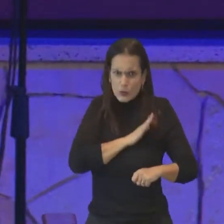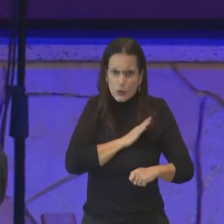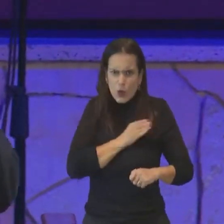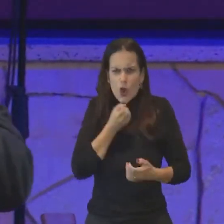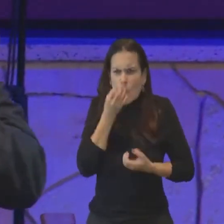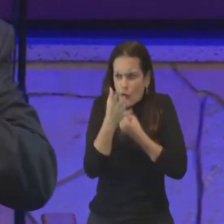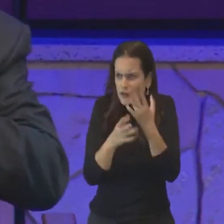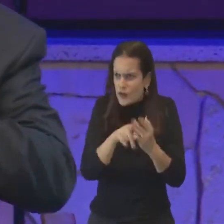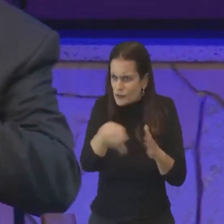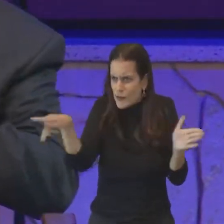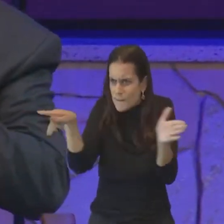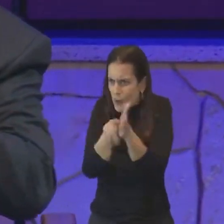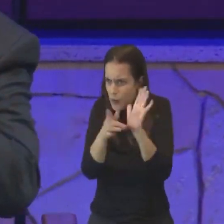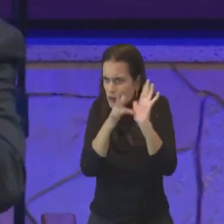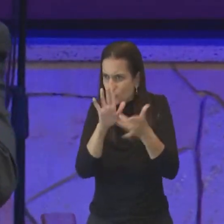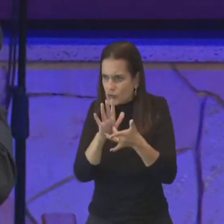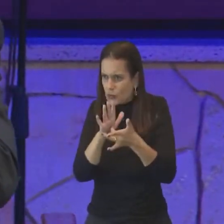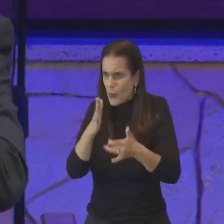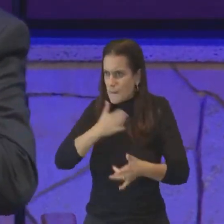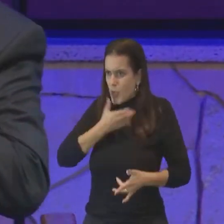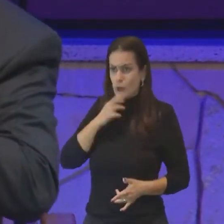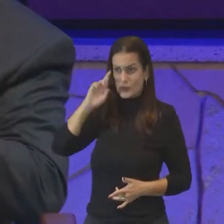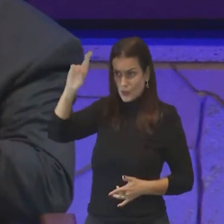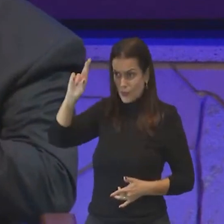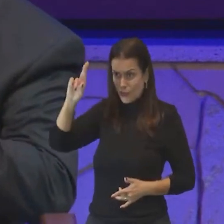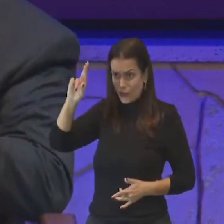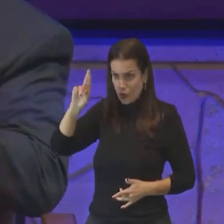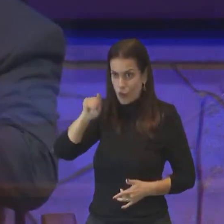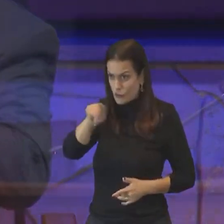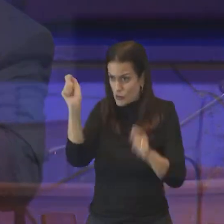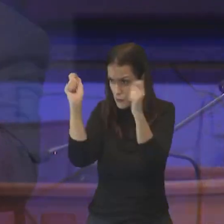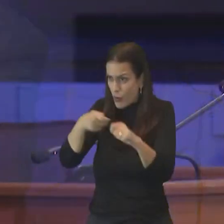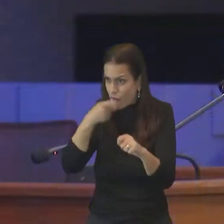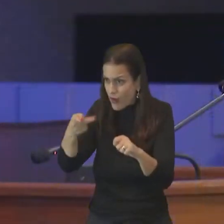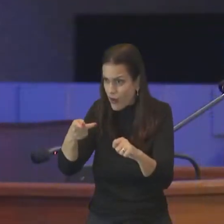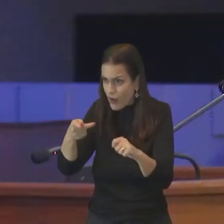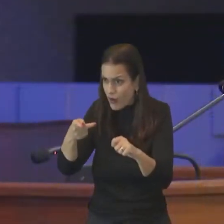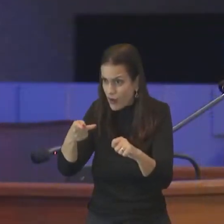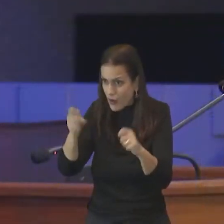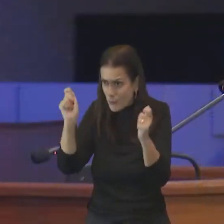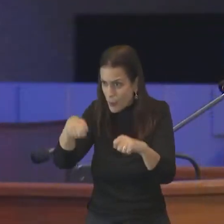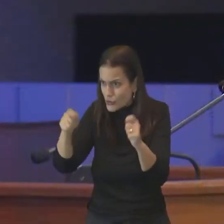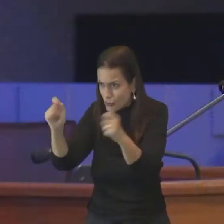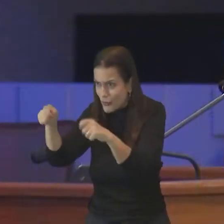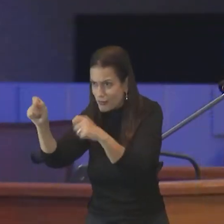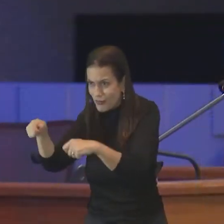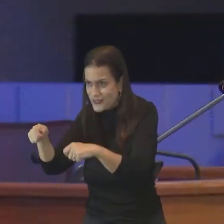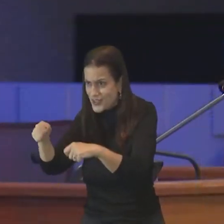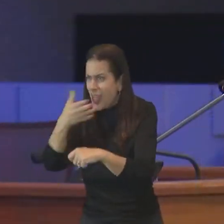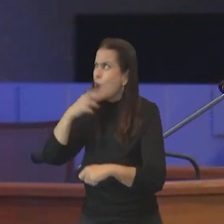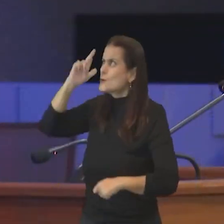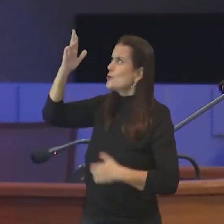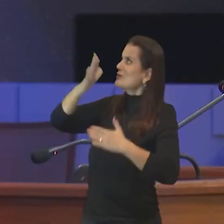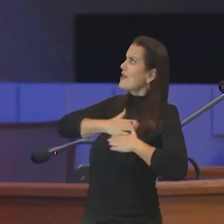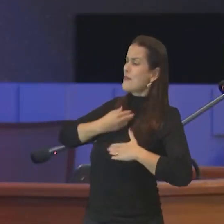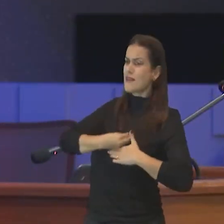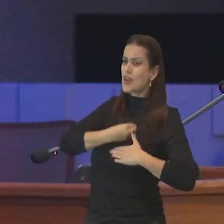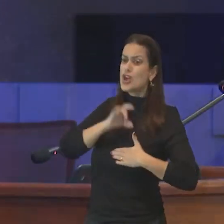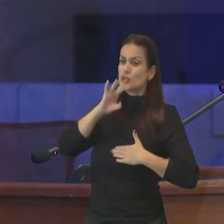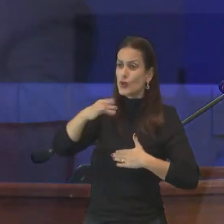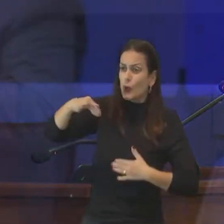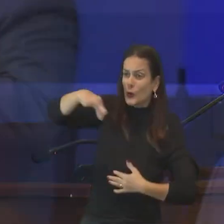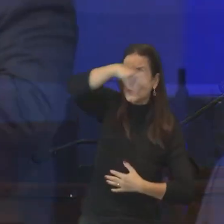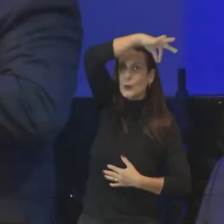que você é de Jesus, Jesus é o meu Senhor, Jesus é o meu Salvador, Ele é o Senhor da minha vida, porque só pelo